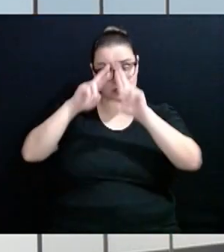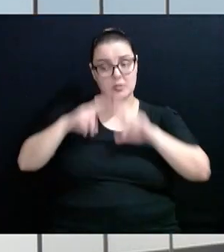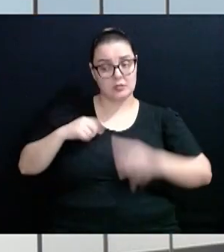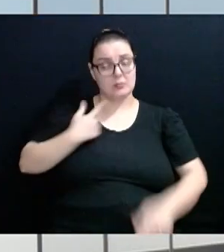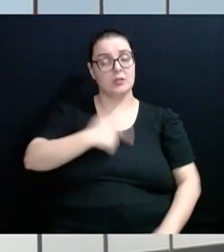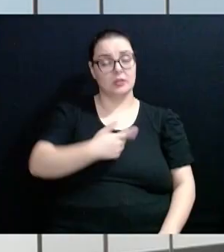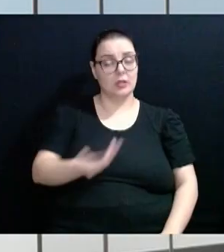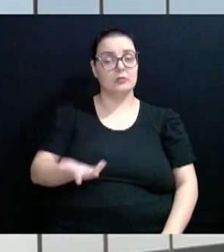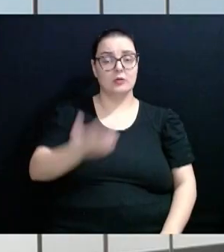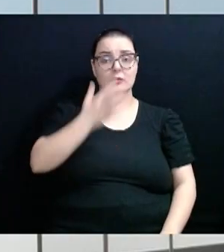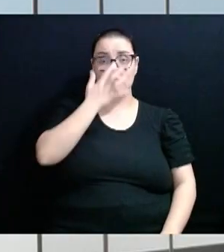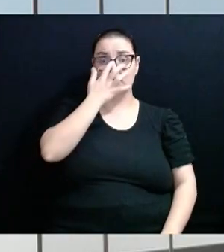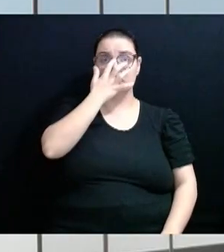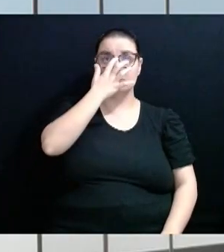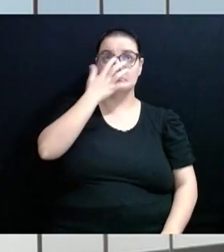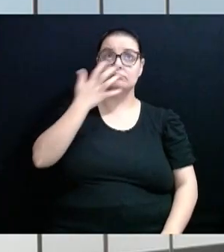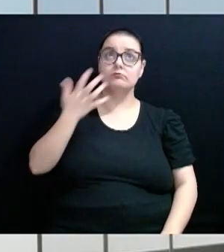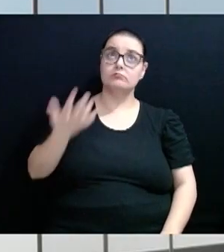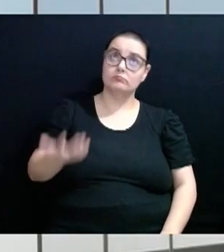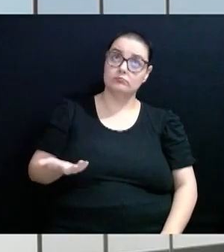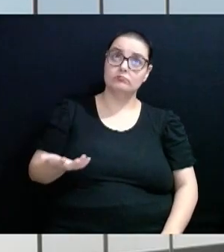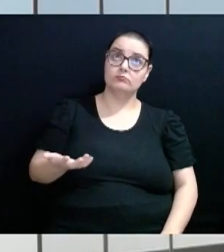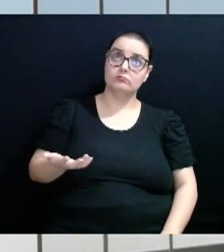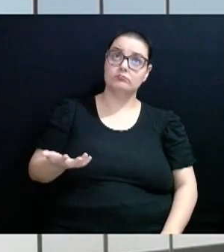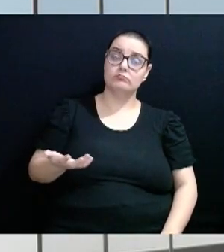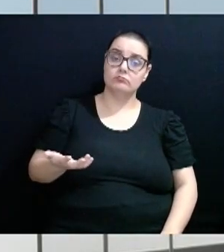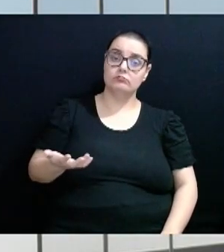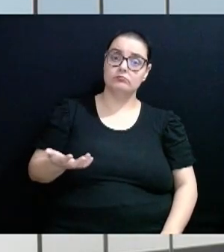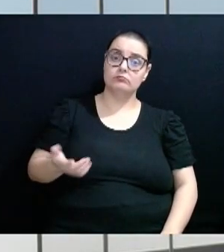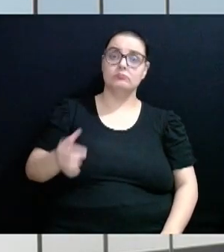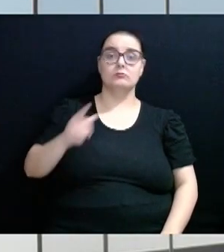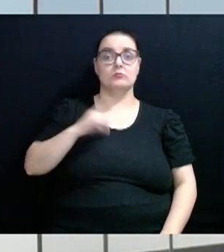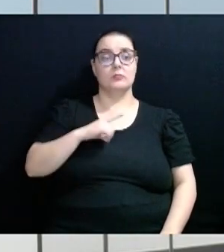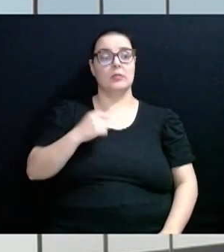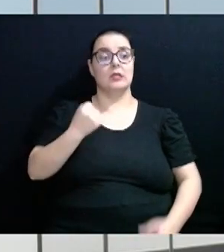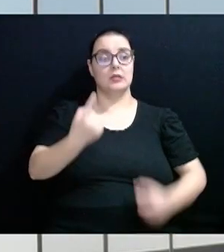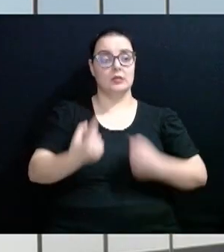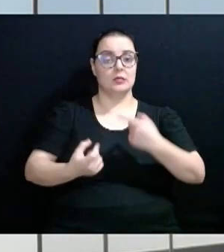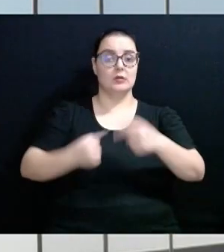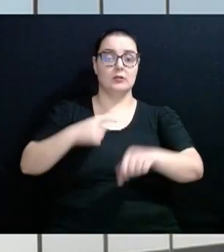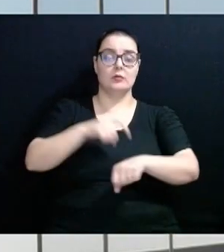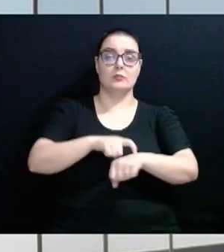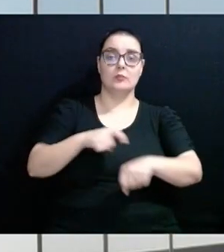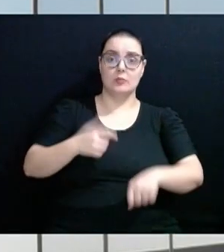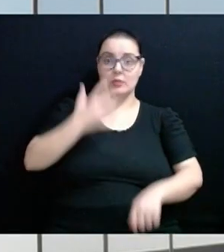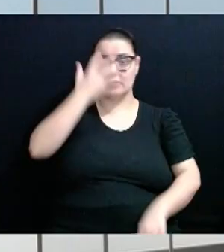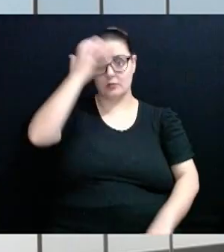Então, tem determinados momentos, Carla, que a gente